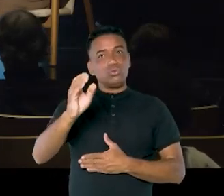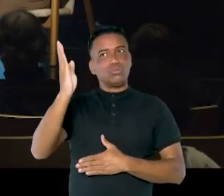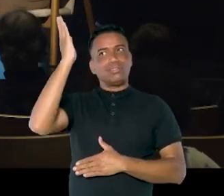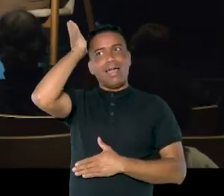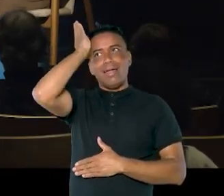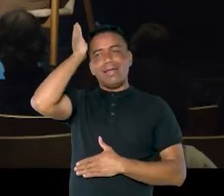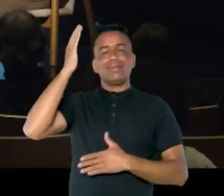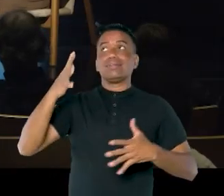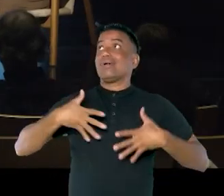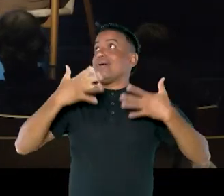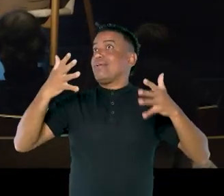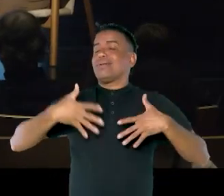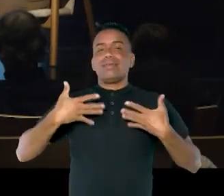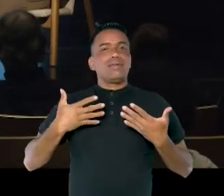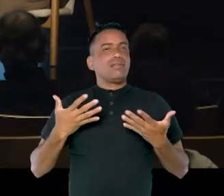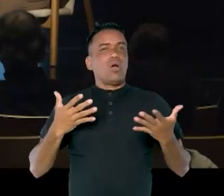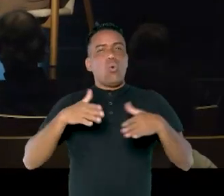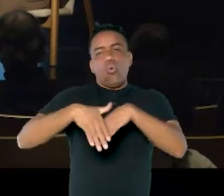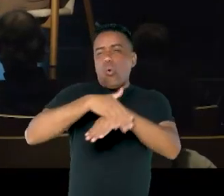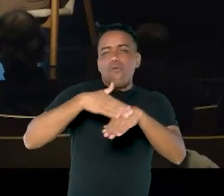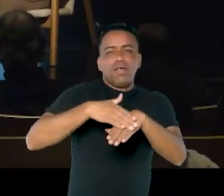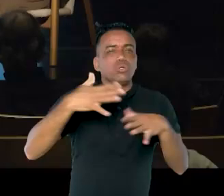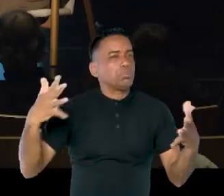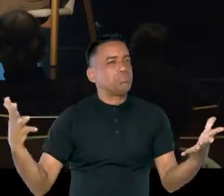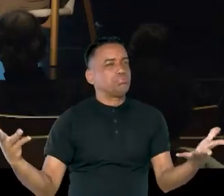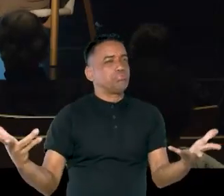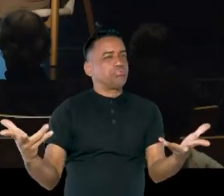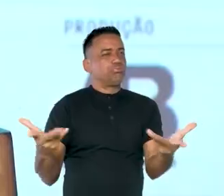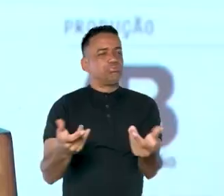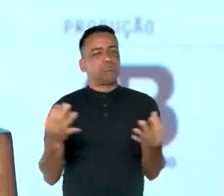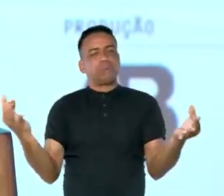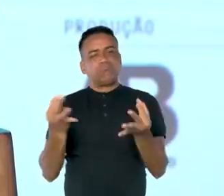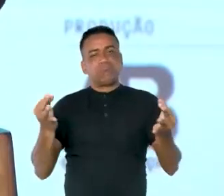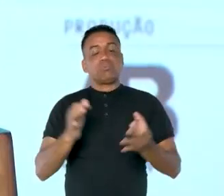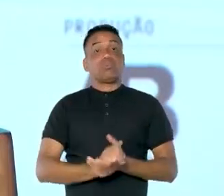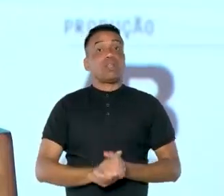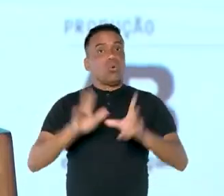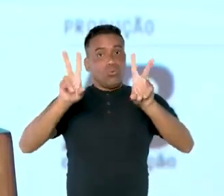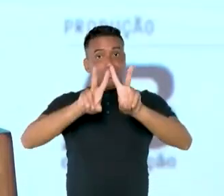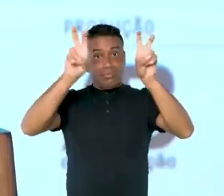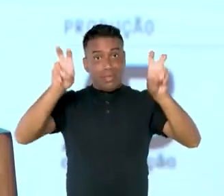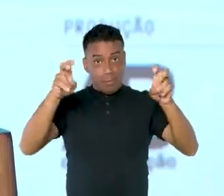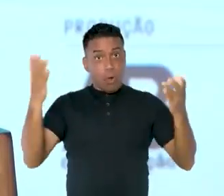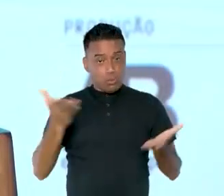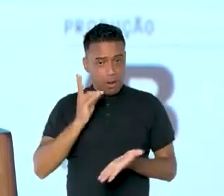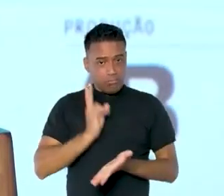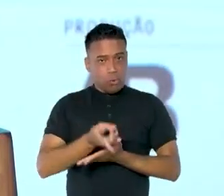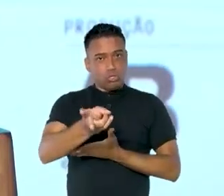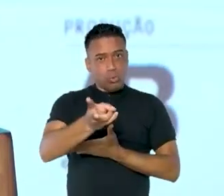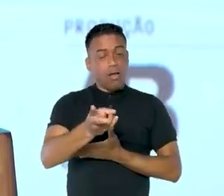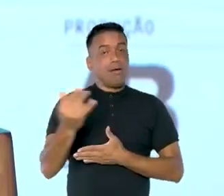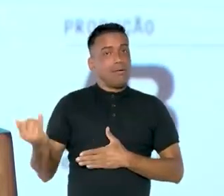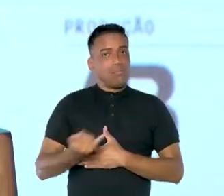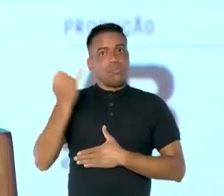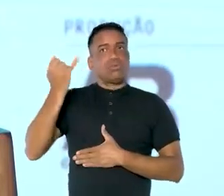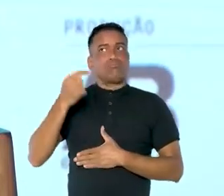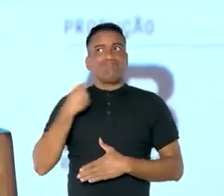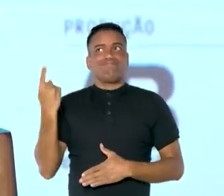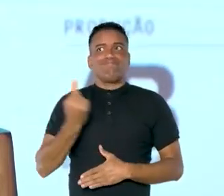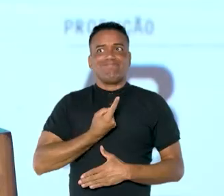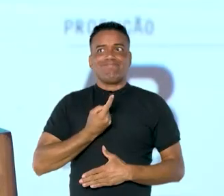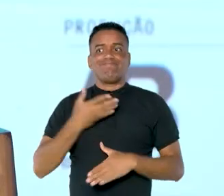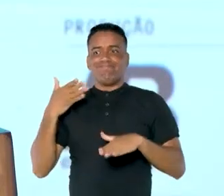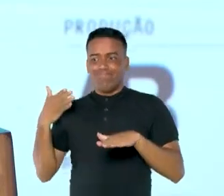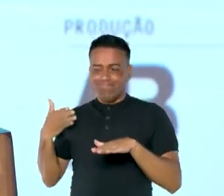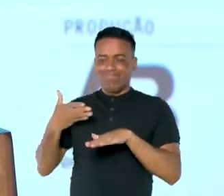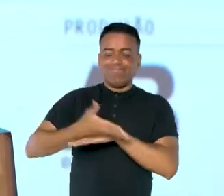longo de botões de tom cinza. A terceira e última pessoa sentada é Elisângela Baré, uma mulher indígena de cabelos longos e